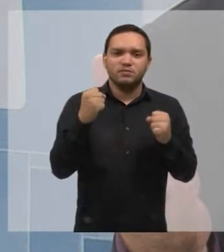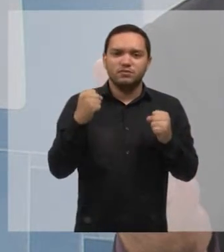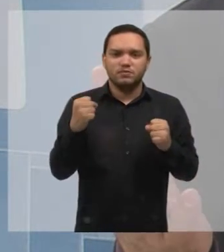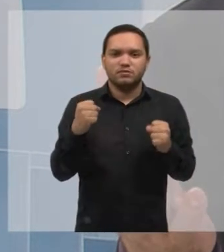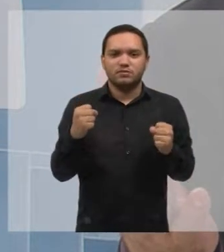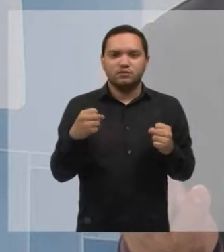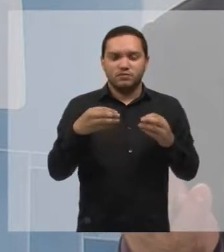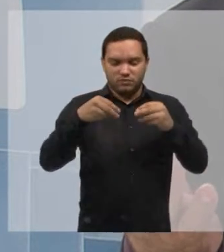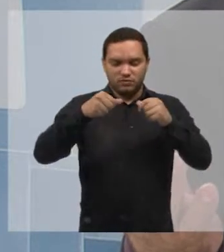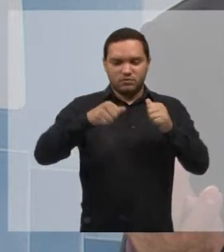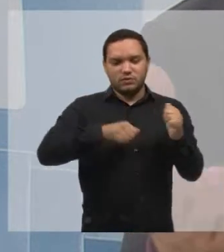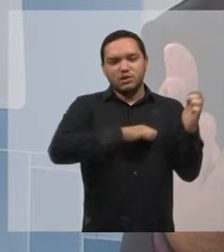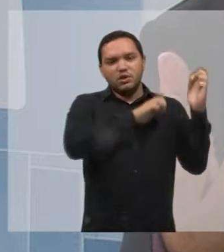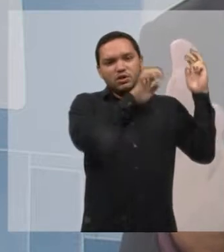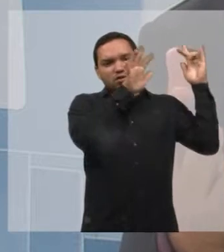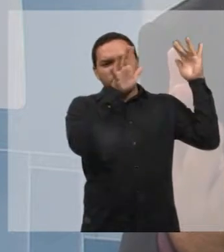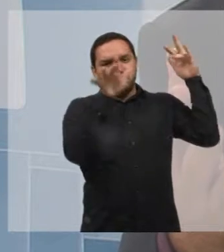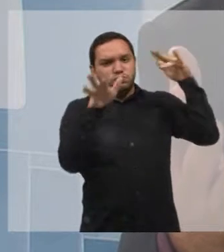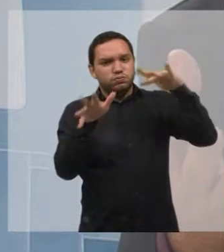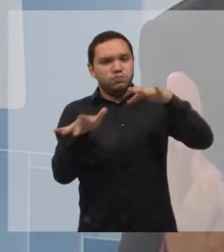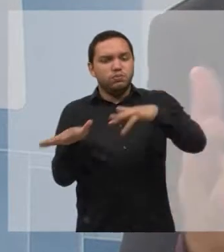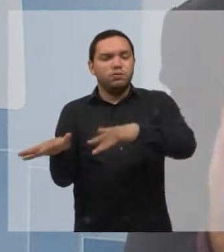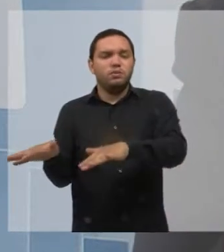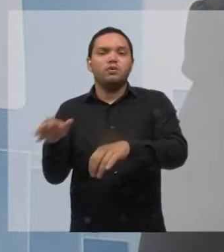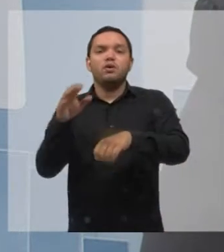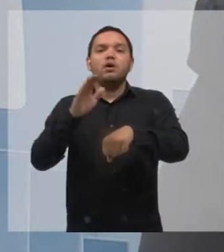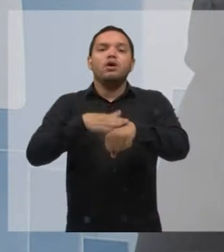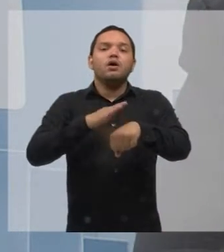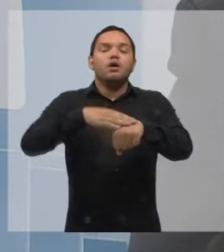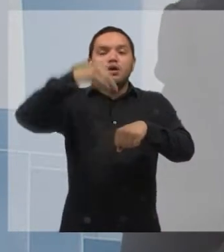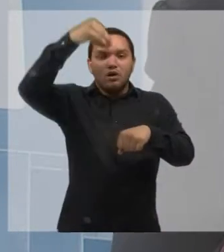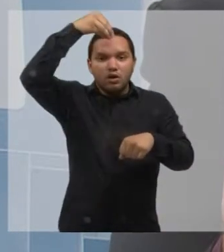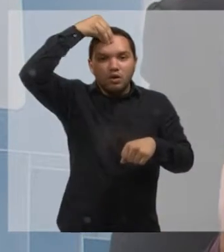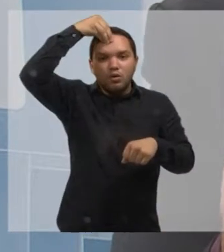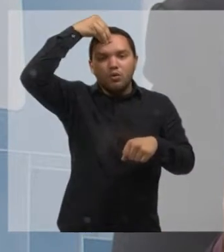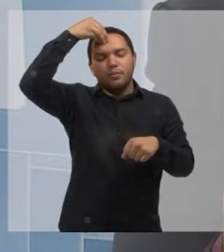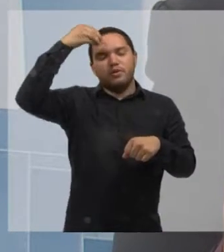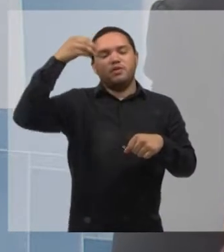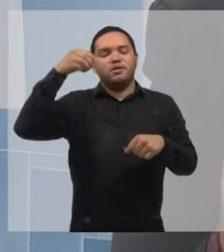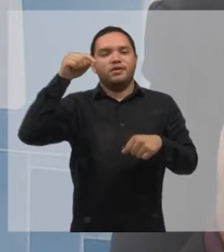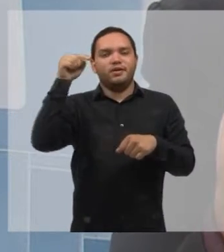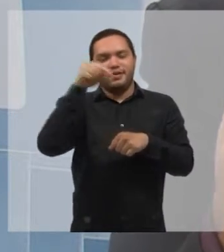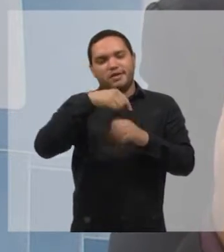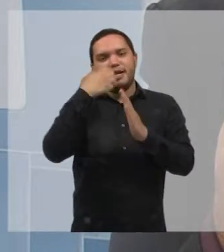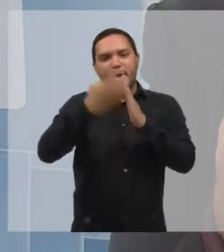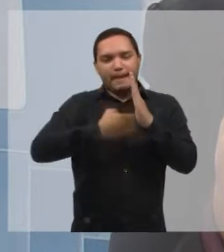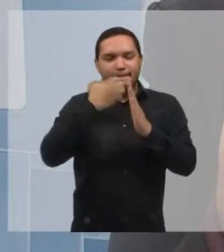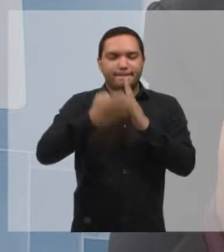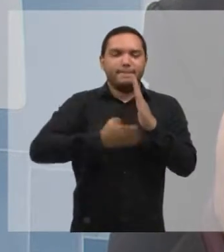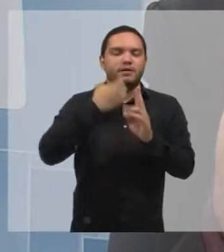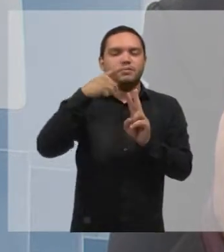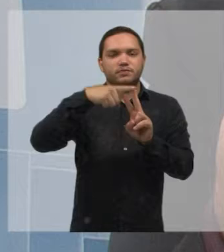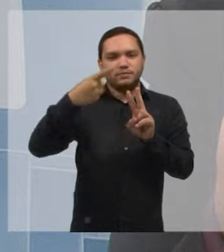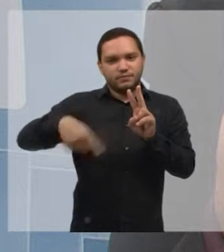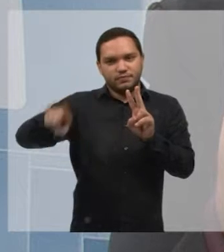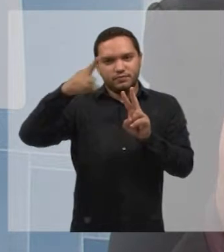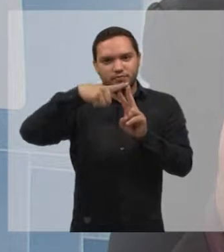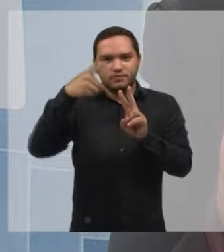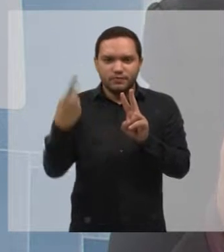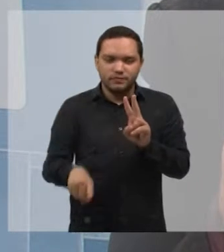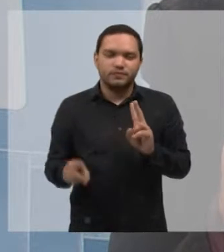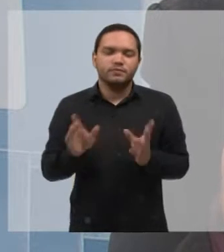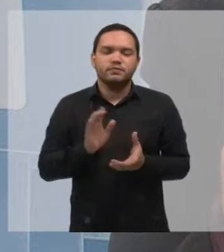ali, soterrando as pessoas, é uma coisa inventada pela ganância, pela irresponsabilidade, pela volúpia,